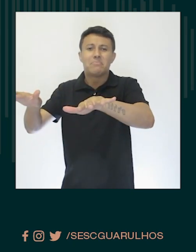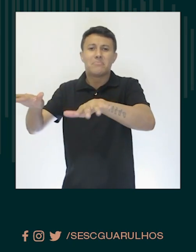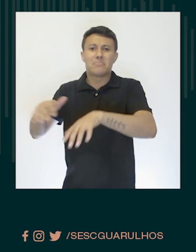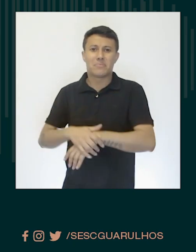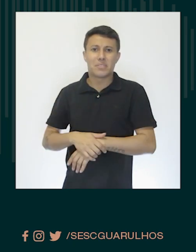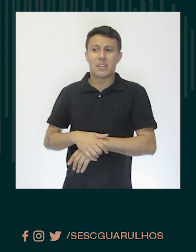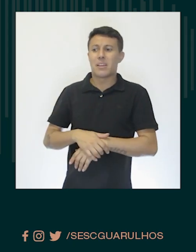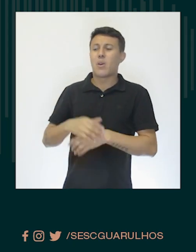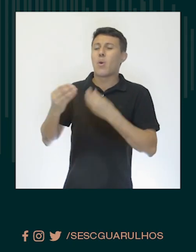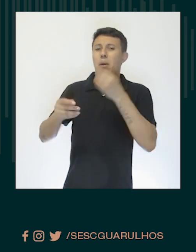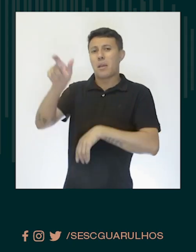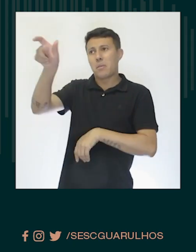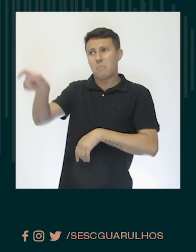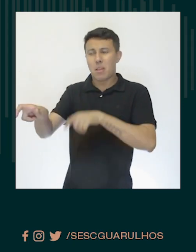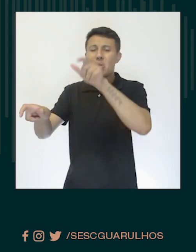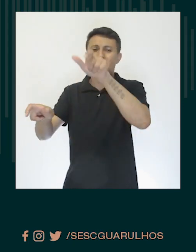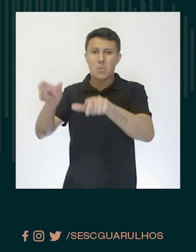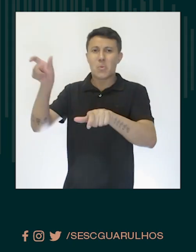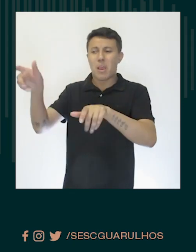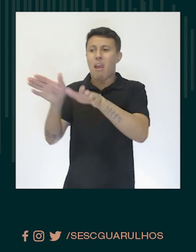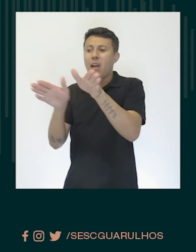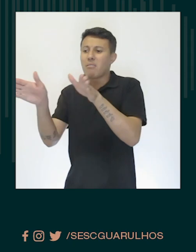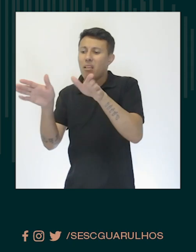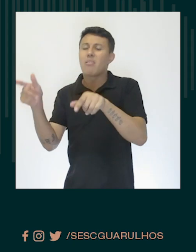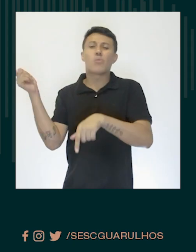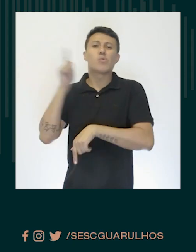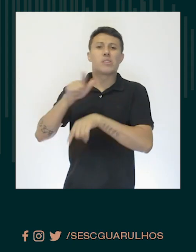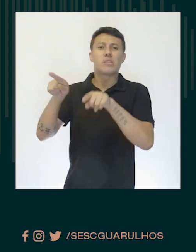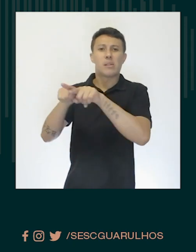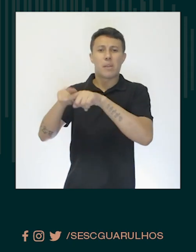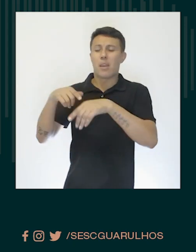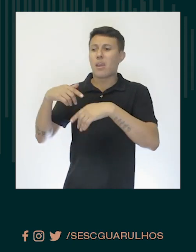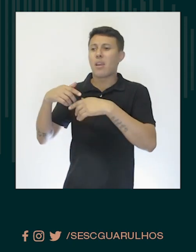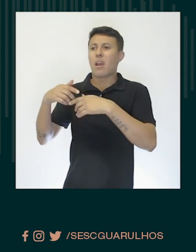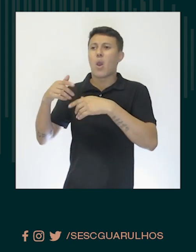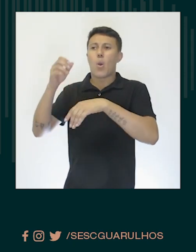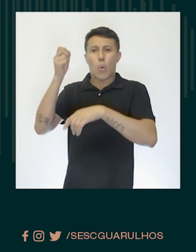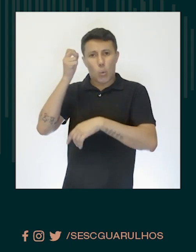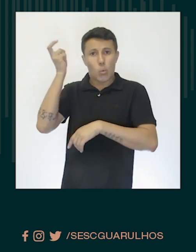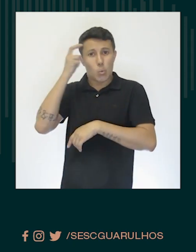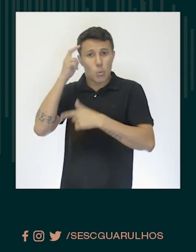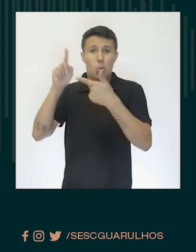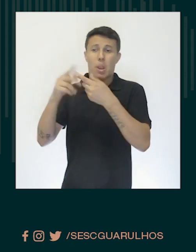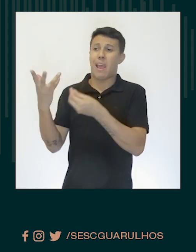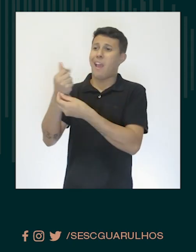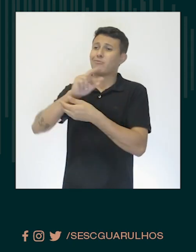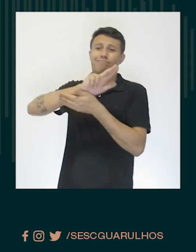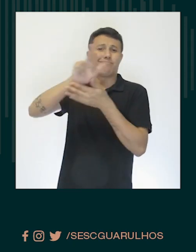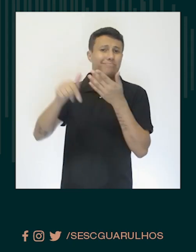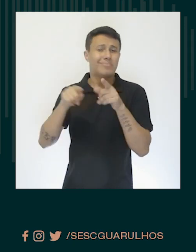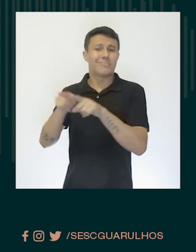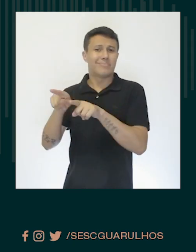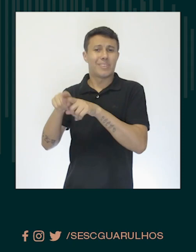pessoa também tendo acesso a diversos conteúdos, também tendo acesso aos diversos tipos de arte, vivenciando da maneira